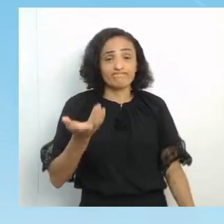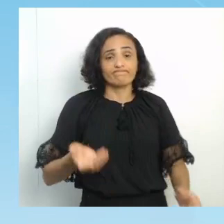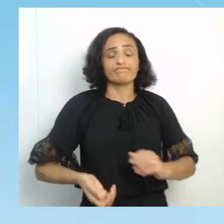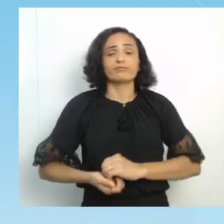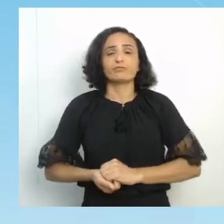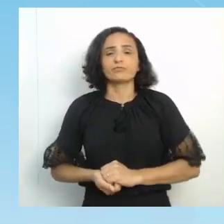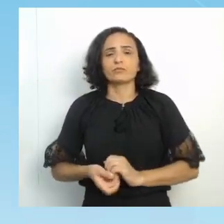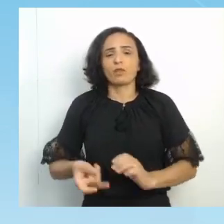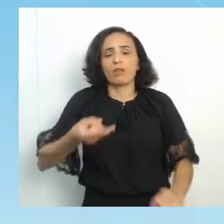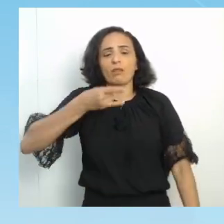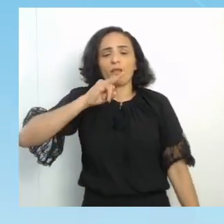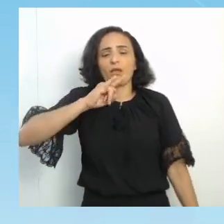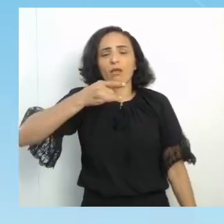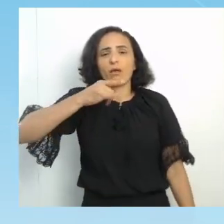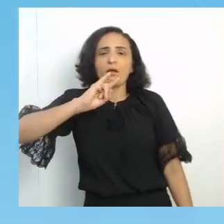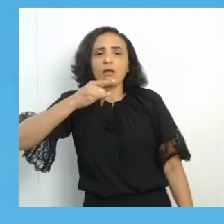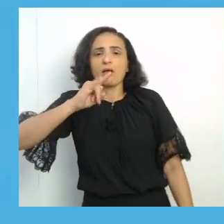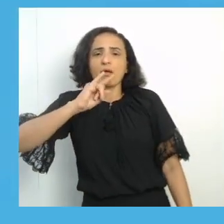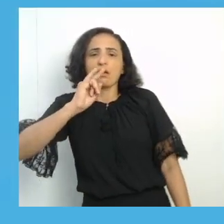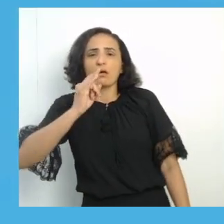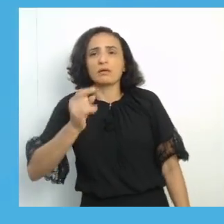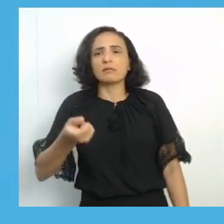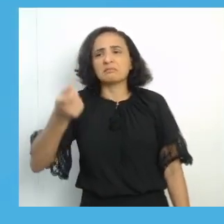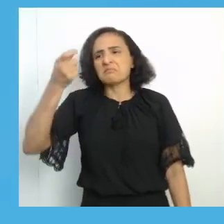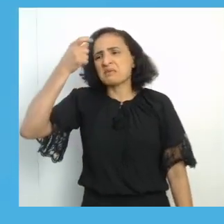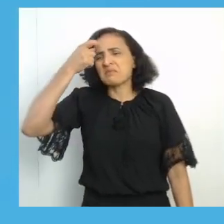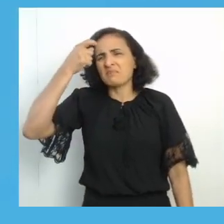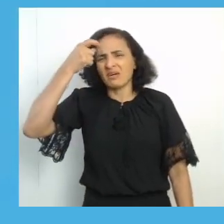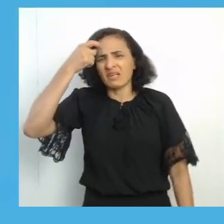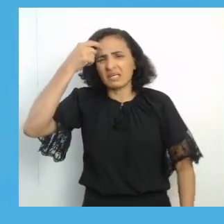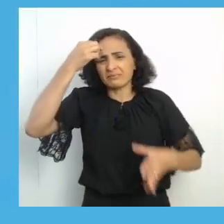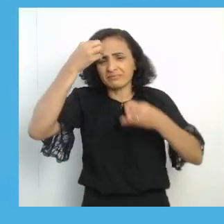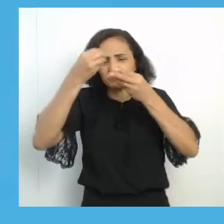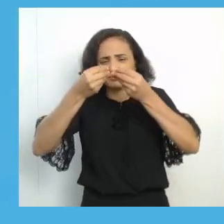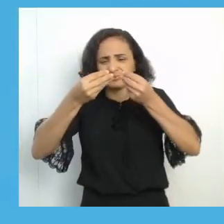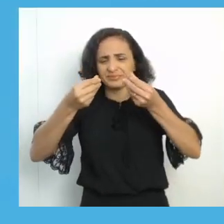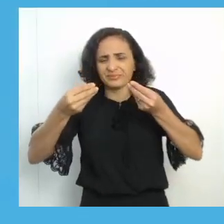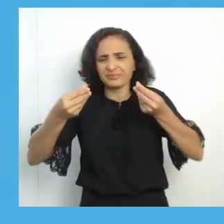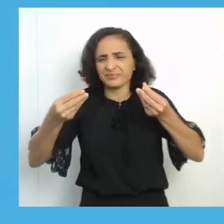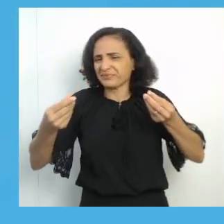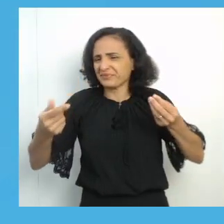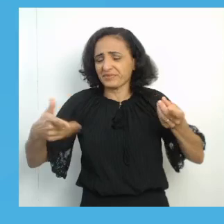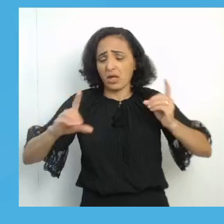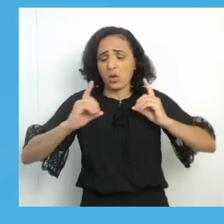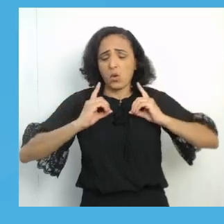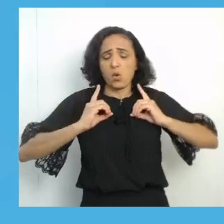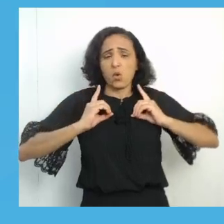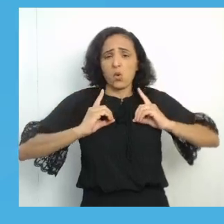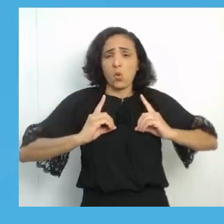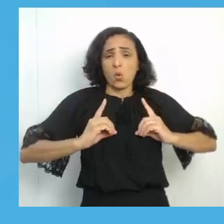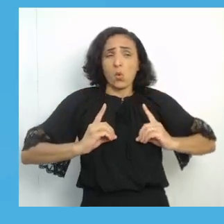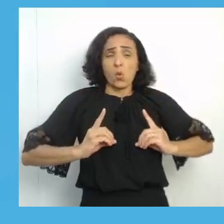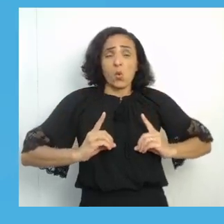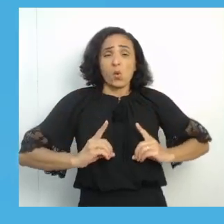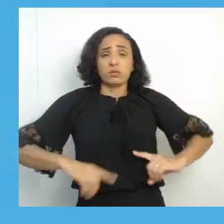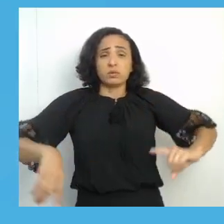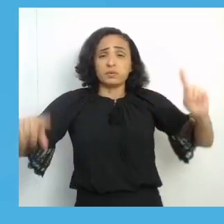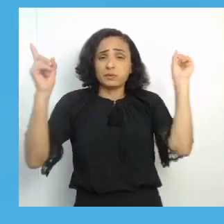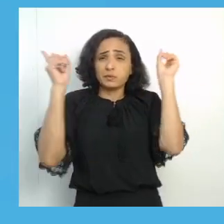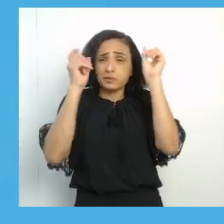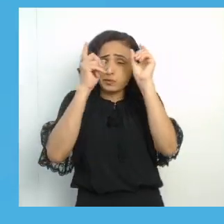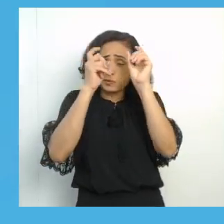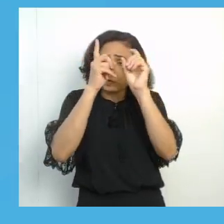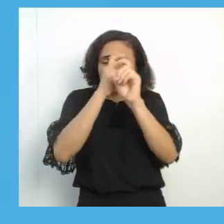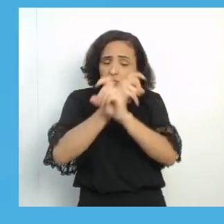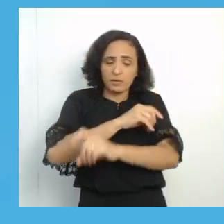álcool a gente tem a falha da memória e a depressão. A cocaína vai ter arritmias cardíacas,